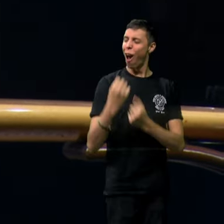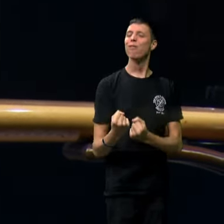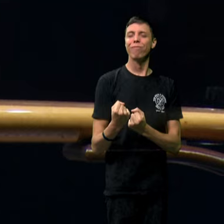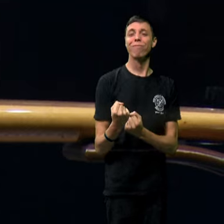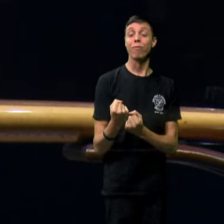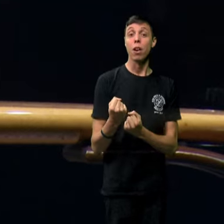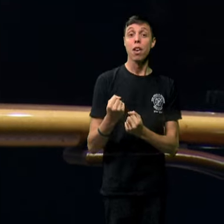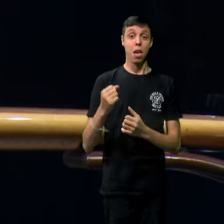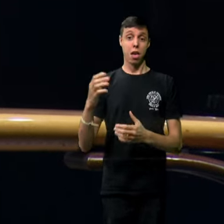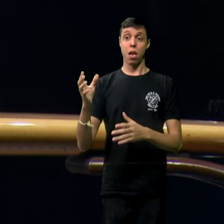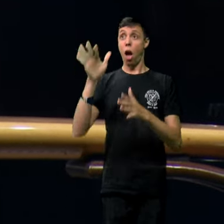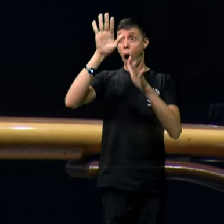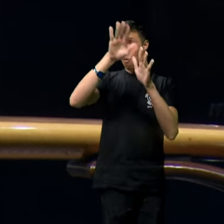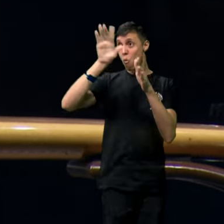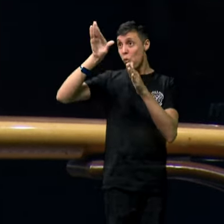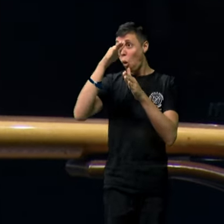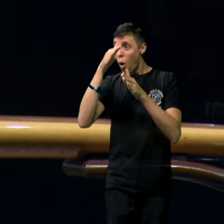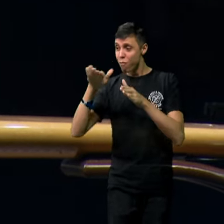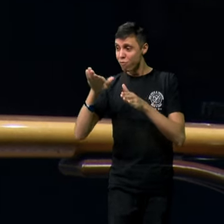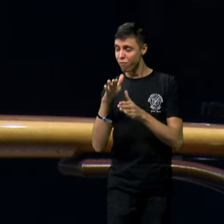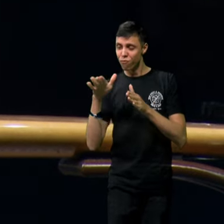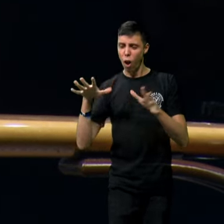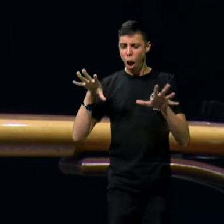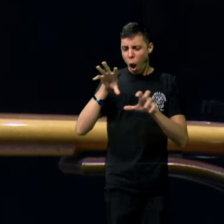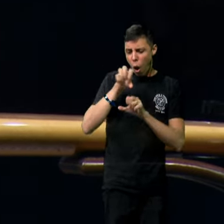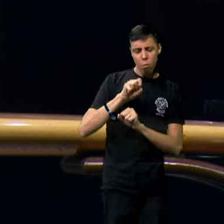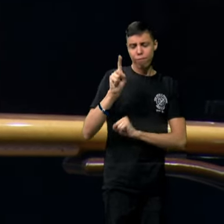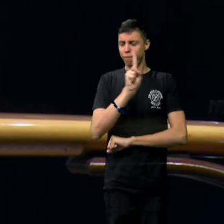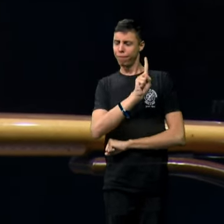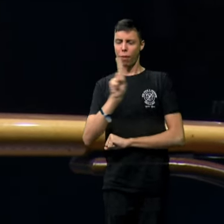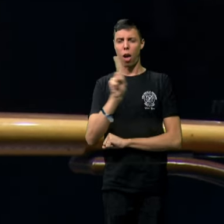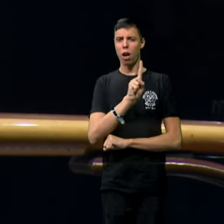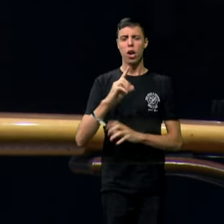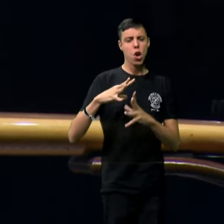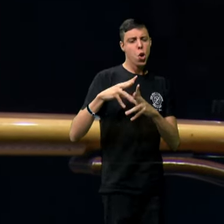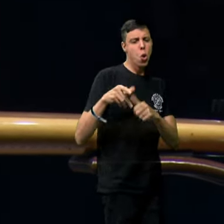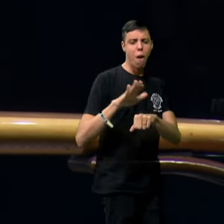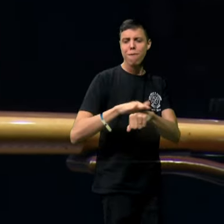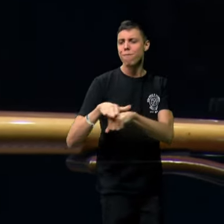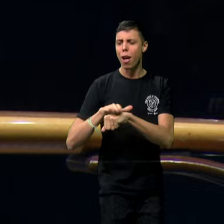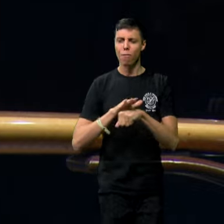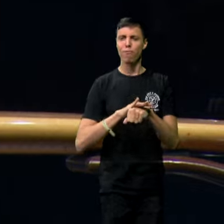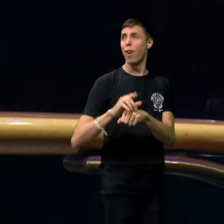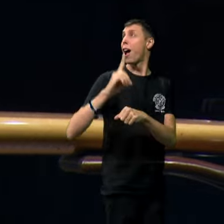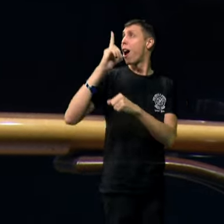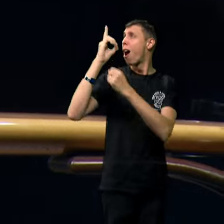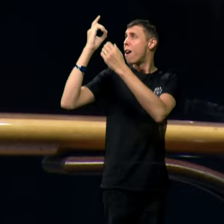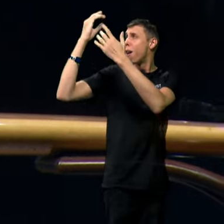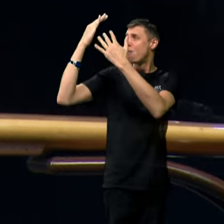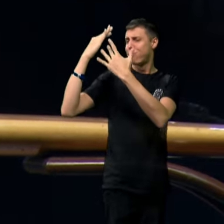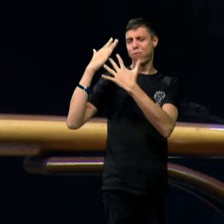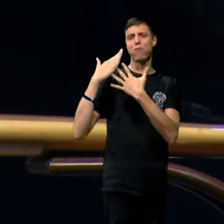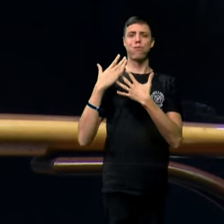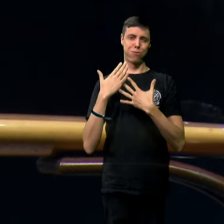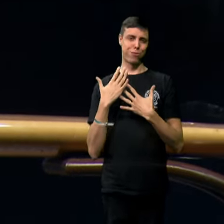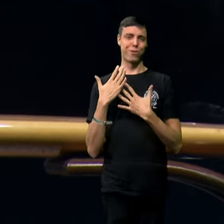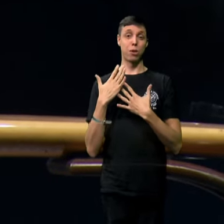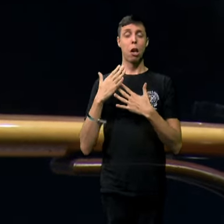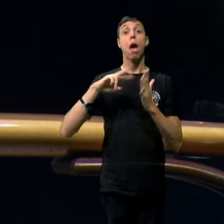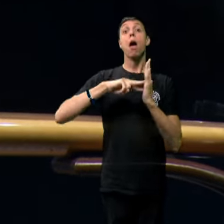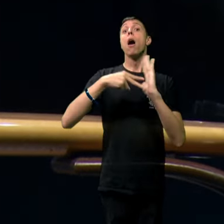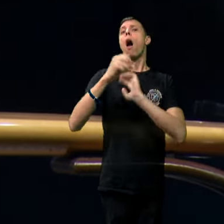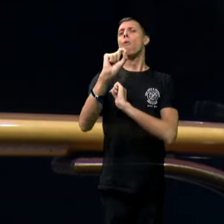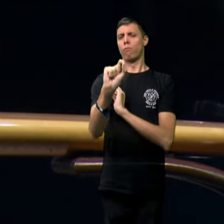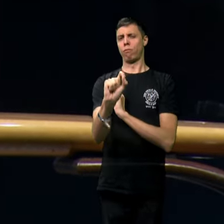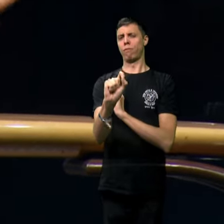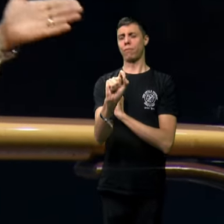cuja folhagem não murcha, e tudo quanto ele faz será bem sucedido.